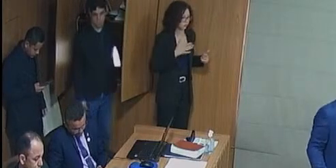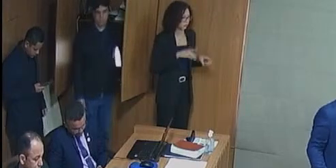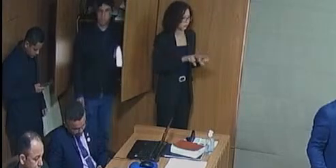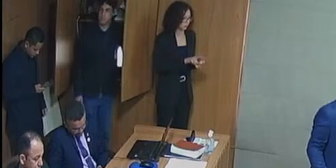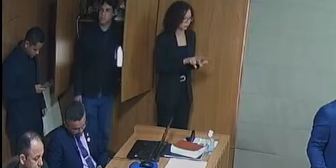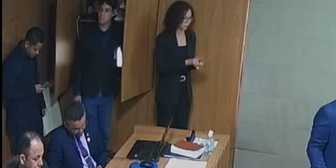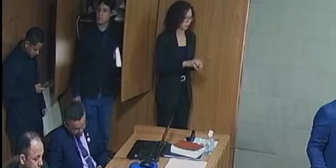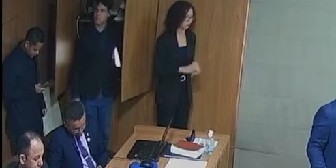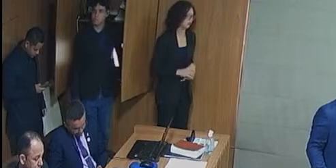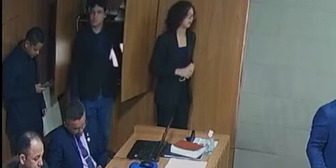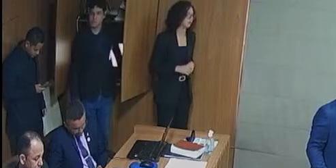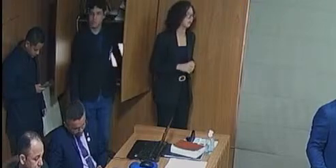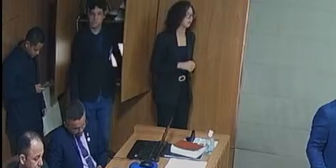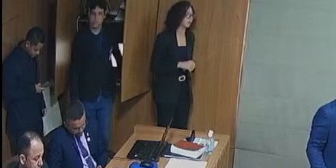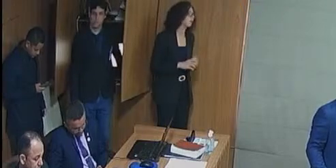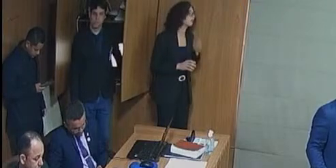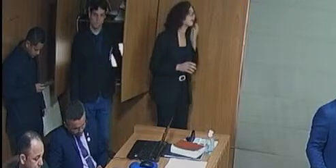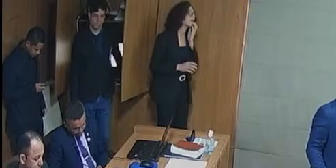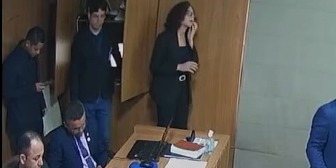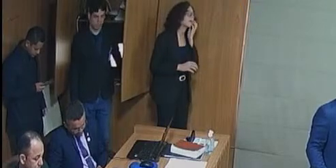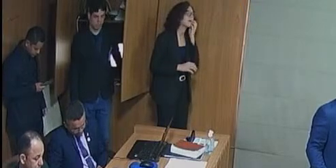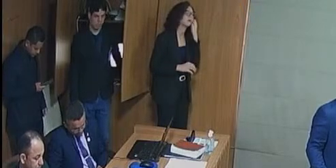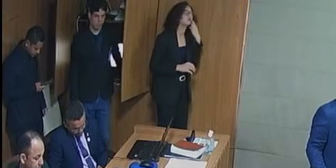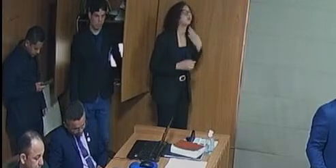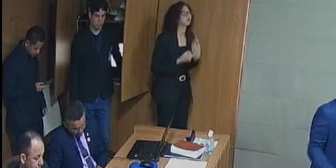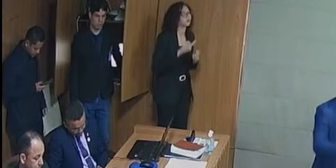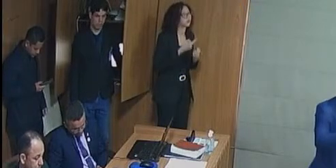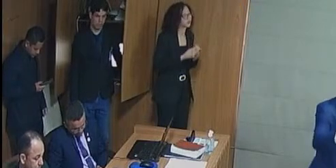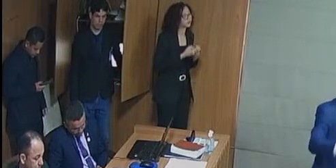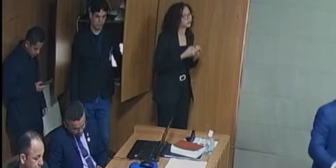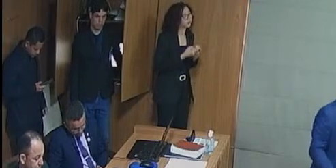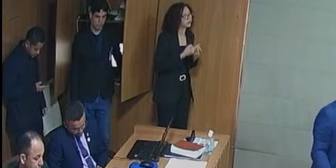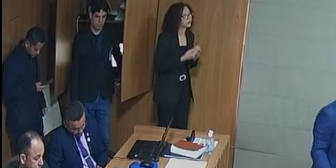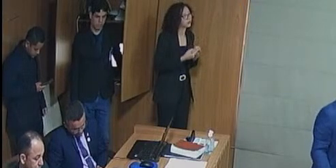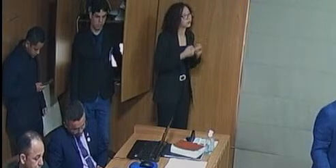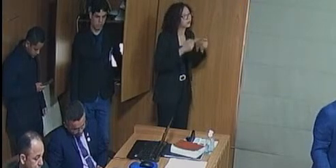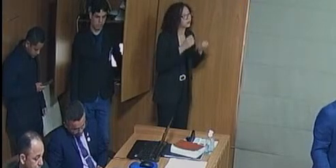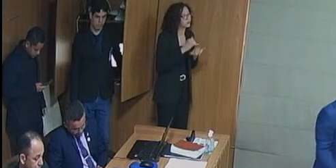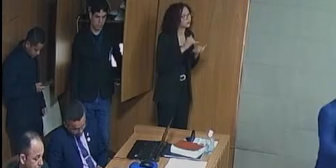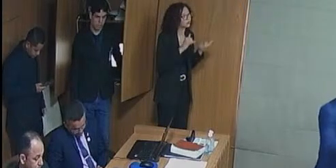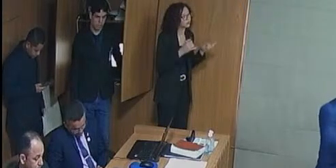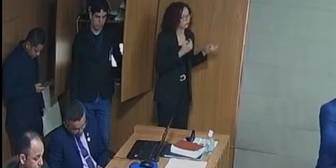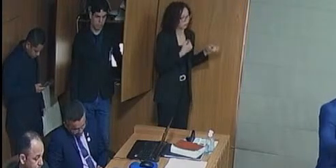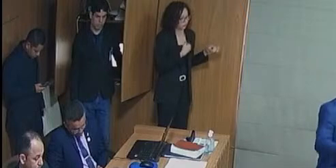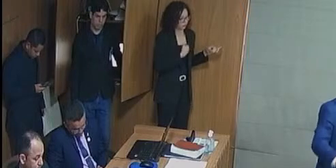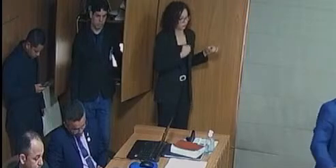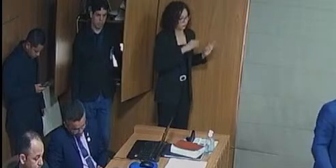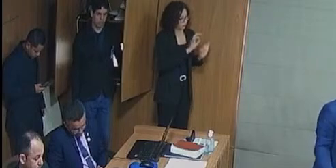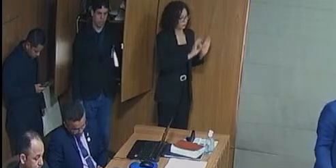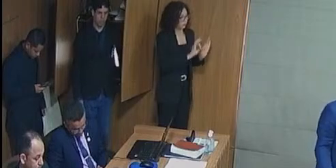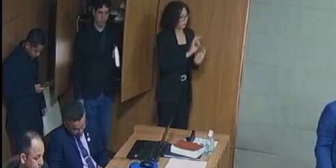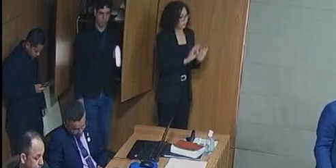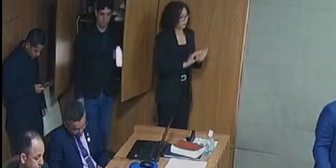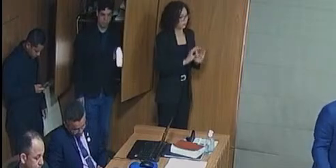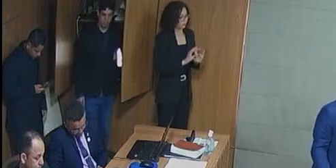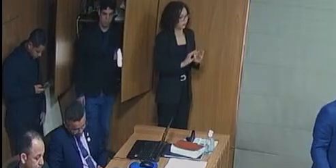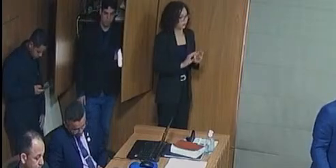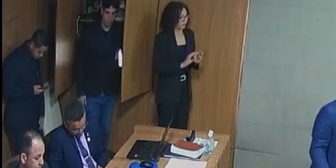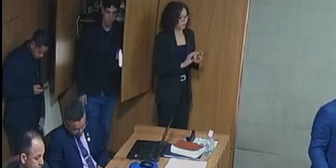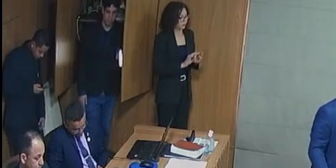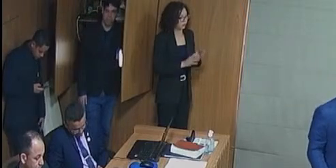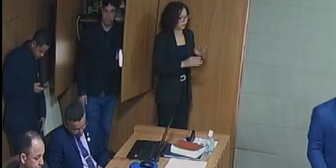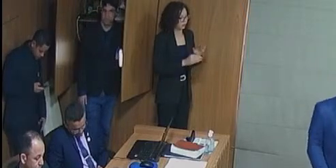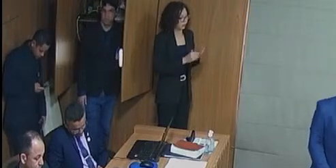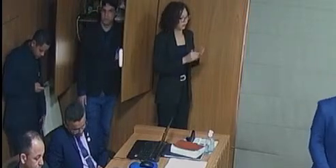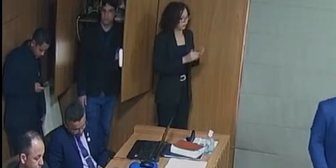mim tipicamente pelo fato que disseram que eu organizo emenda paramentar